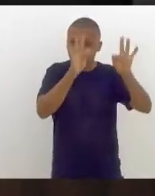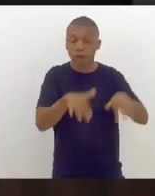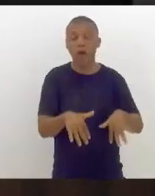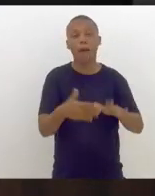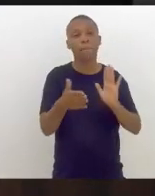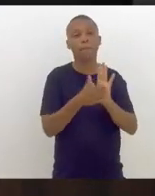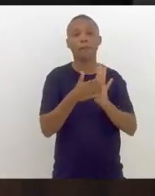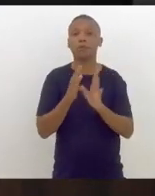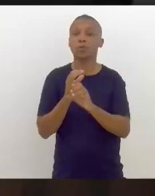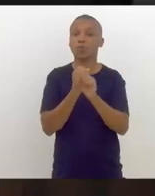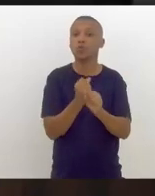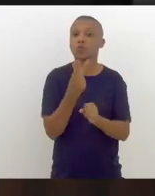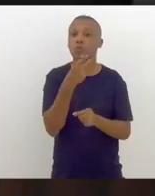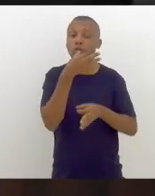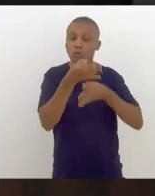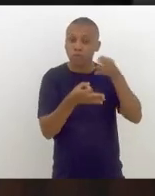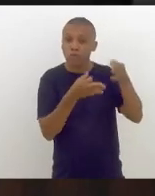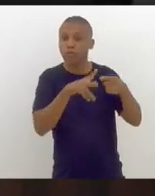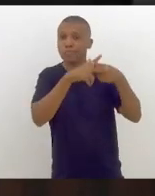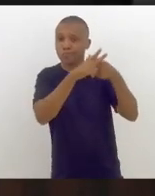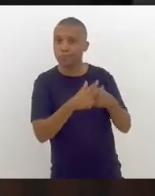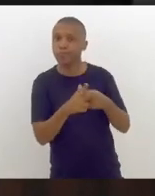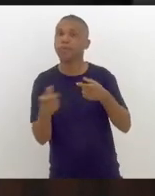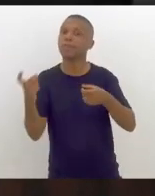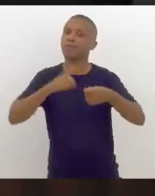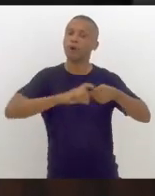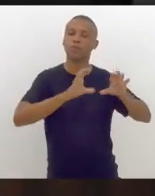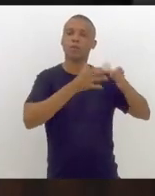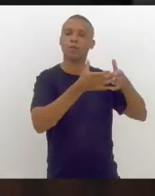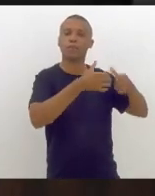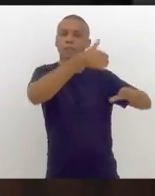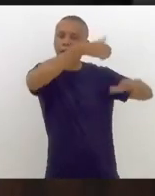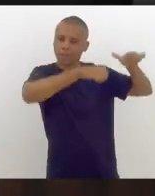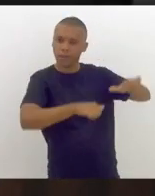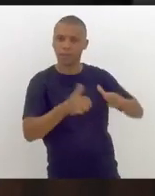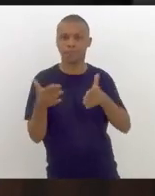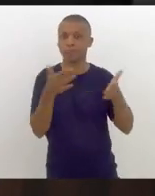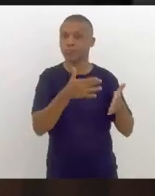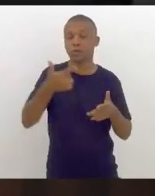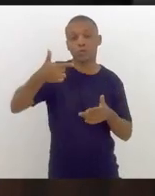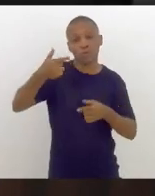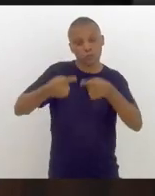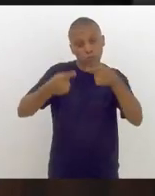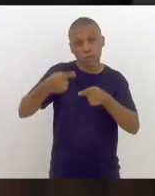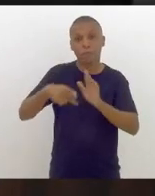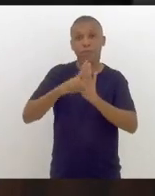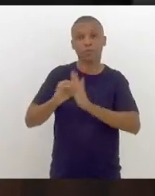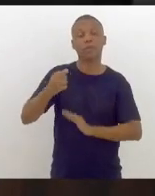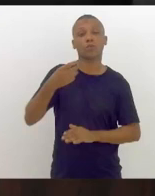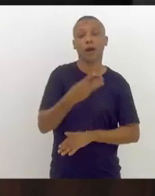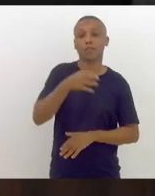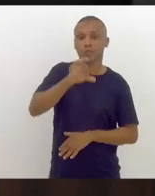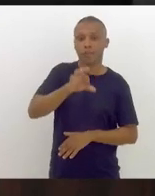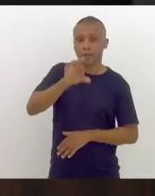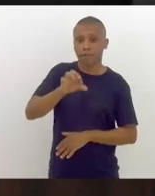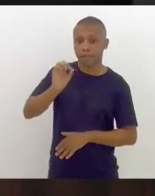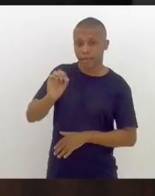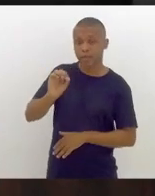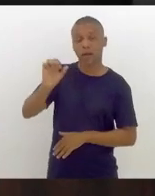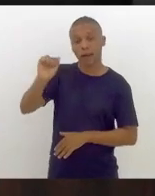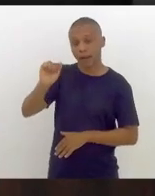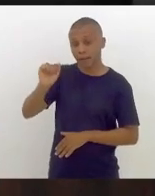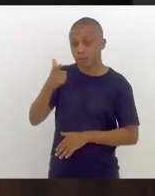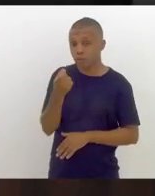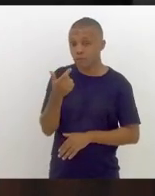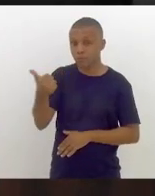apresente proposta recebeu duas emendas retornas comissões em segunda discussão do vencido do projeto de lei 4990 a